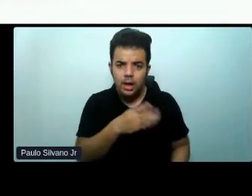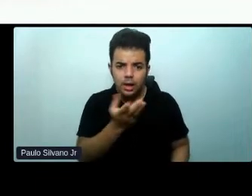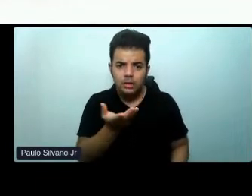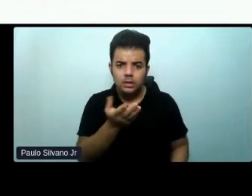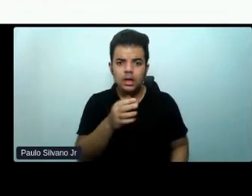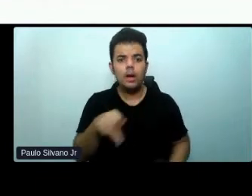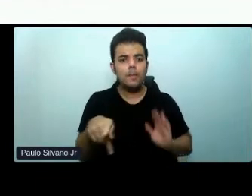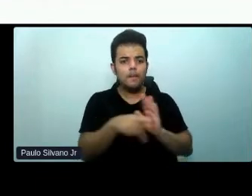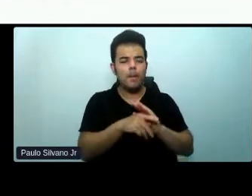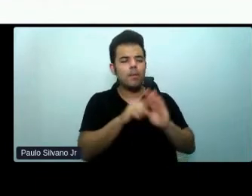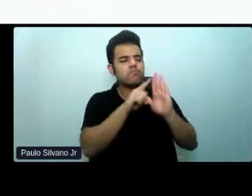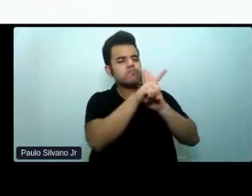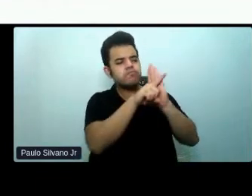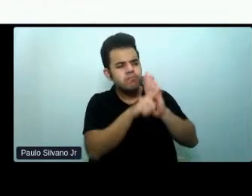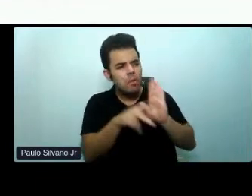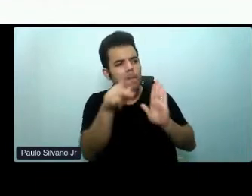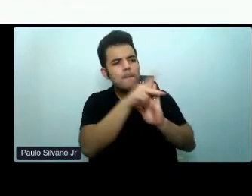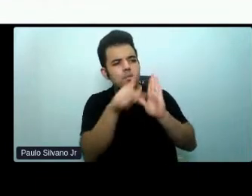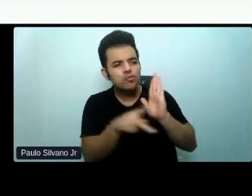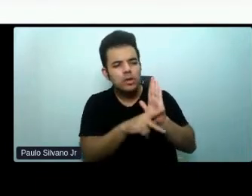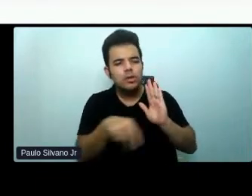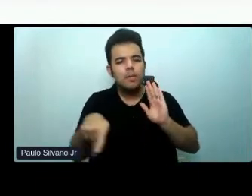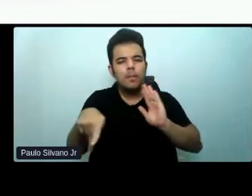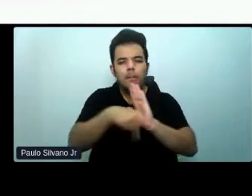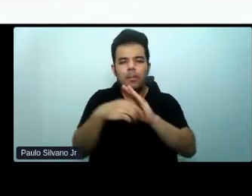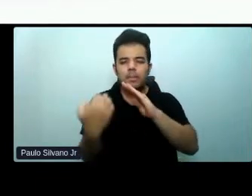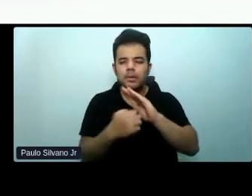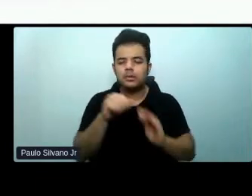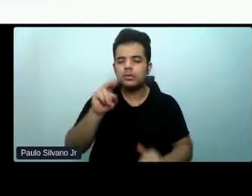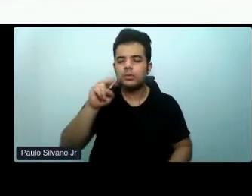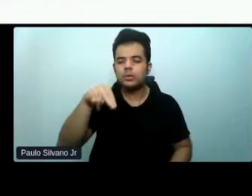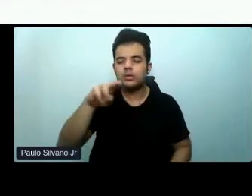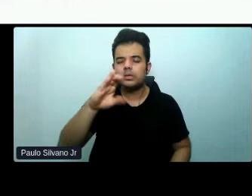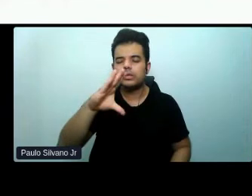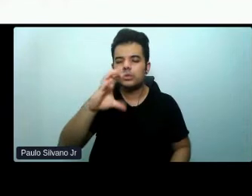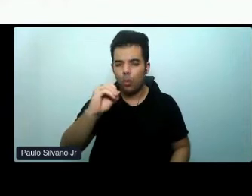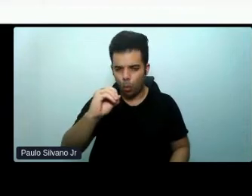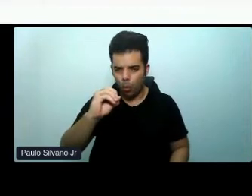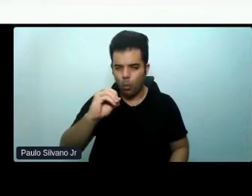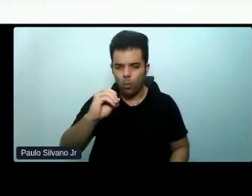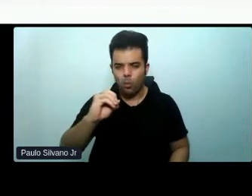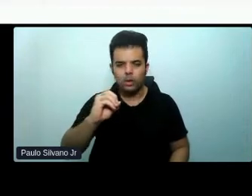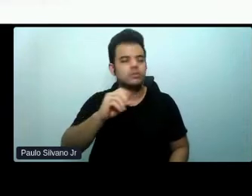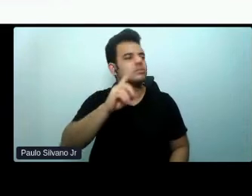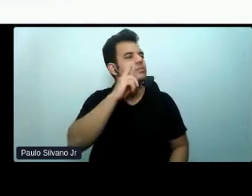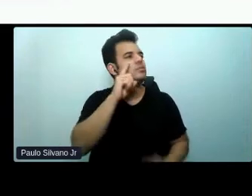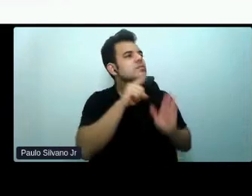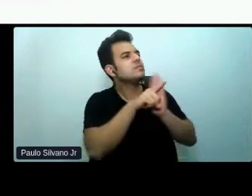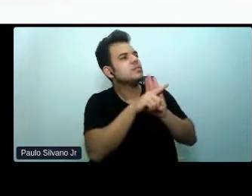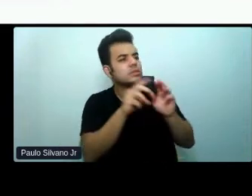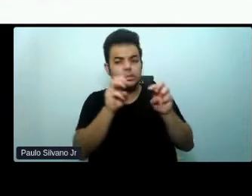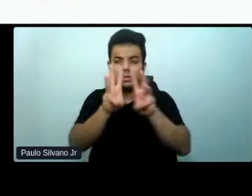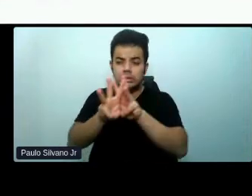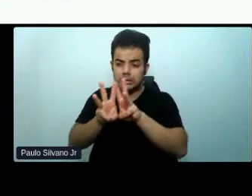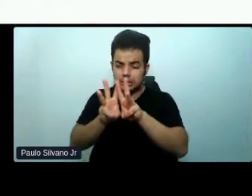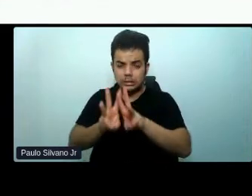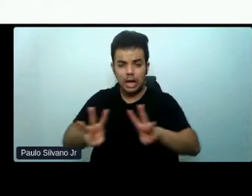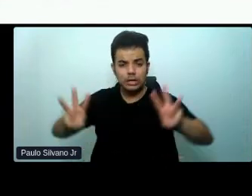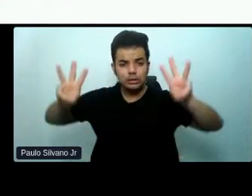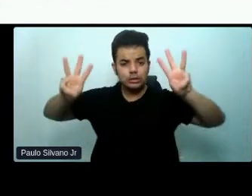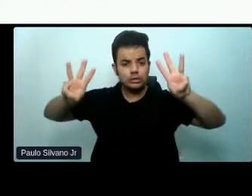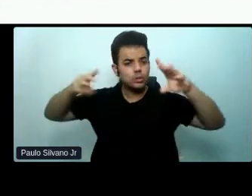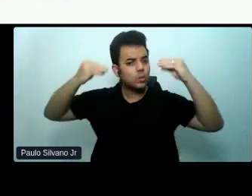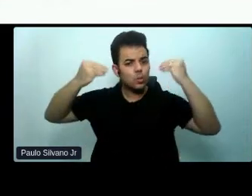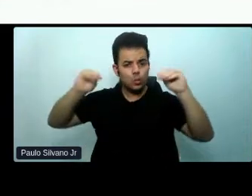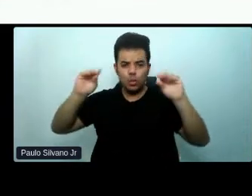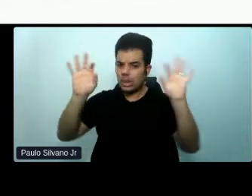uma vistoria ali para um projeto da Unesco, e pelo site, eles não tinham